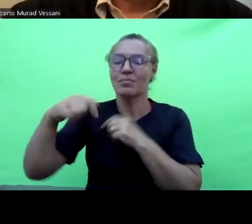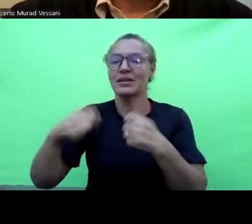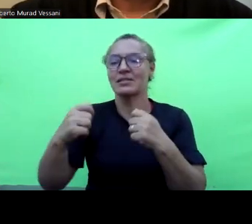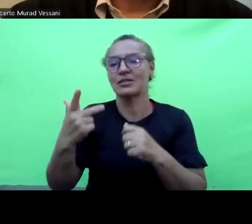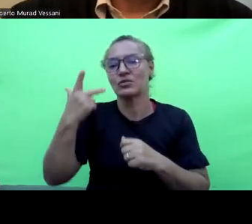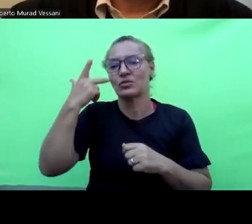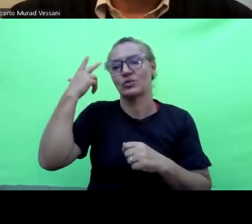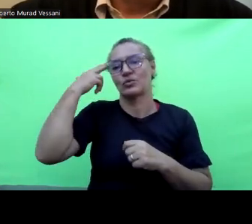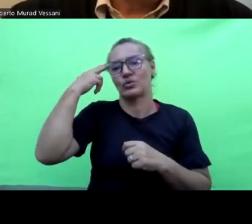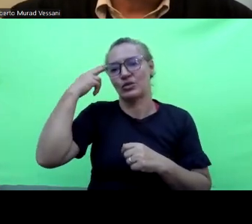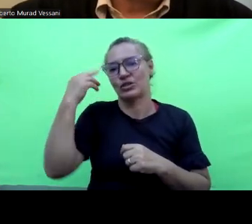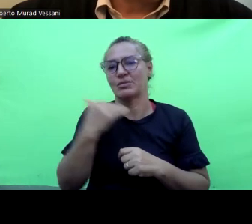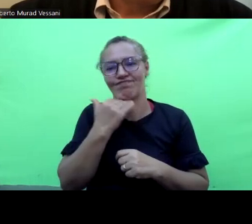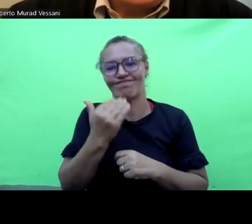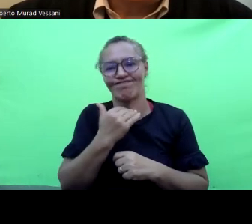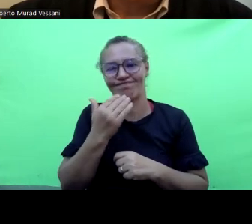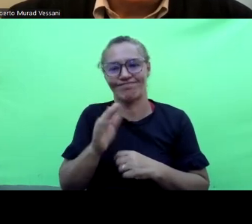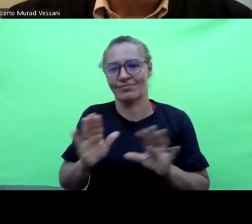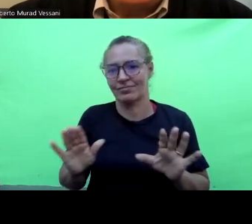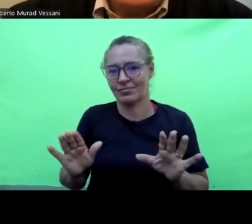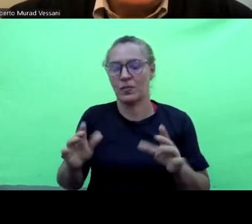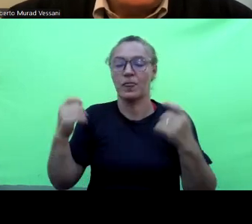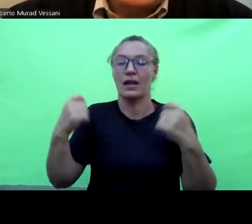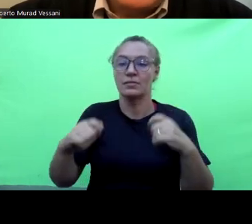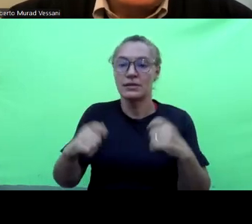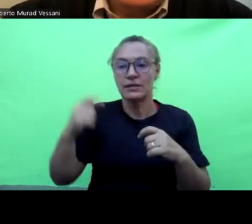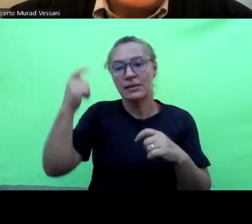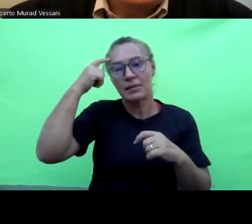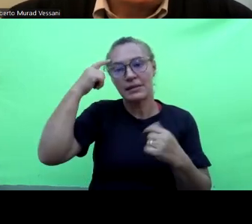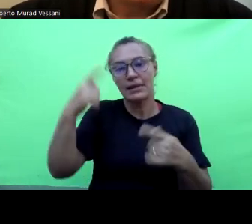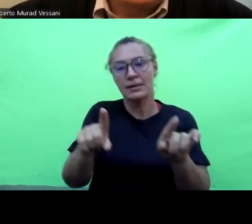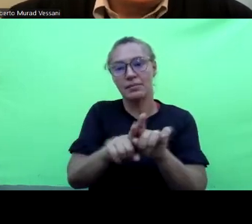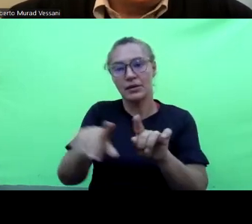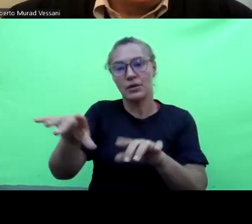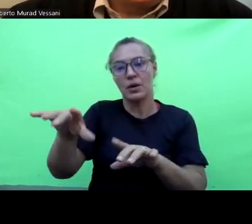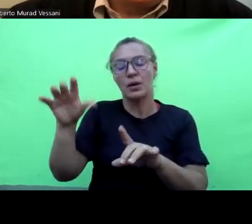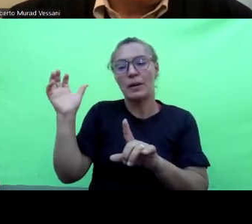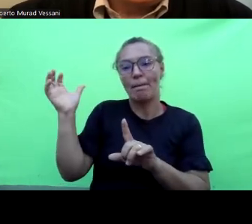E é importante também pensar no impacto na vida do paciente, né? Então,